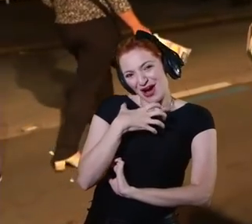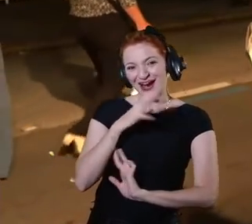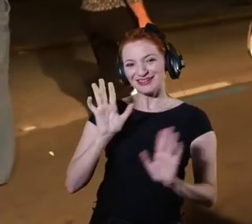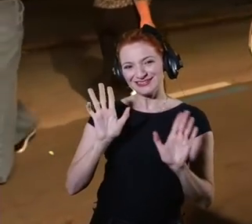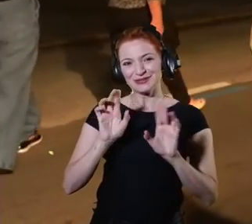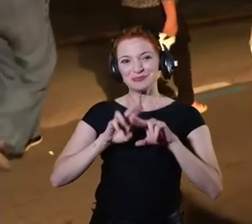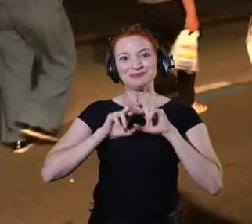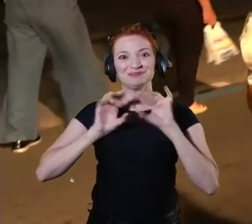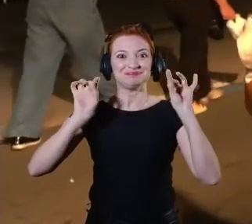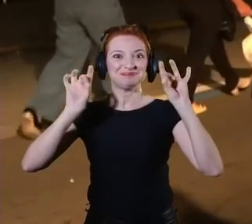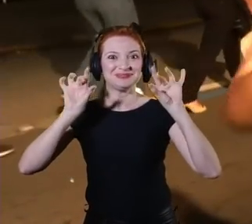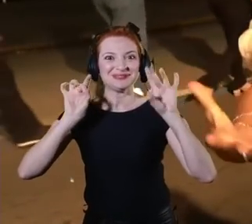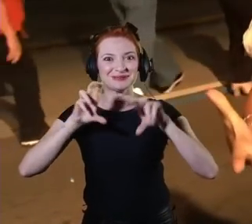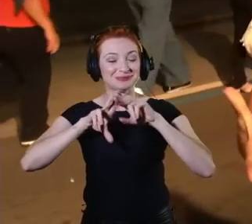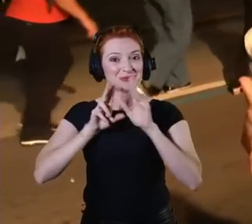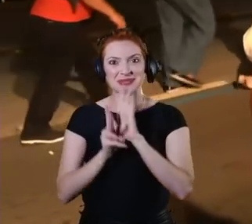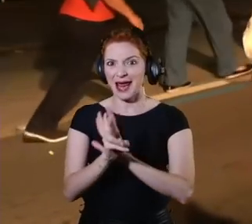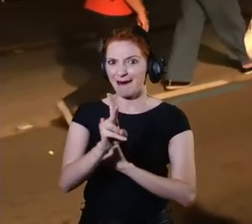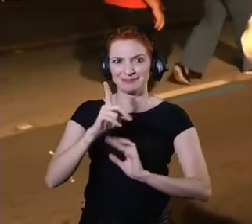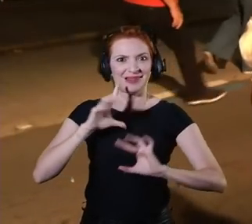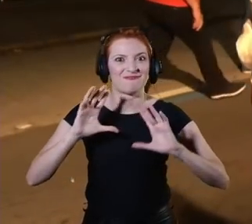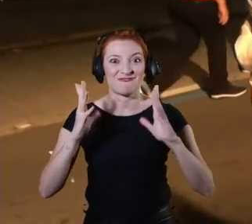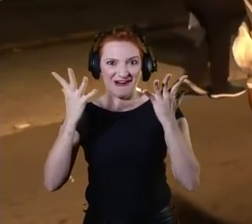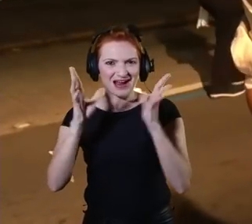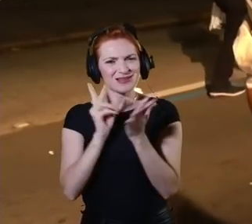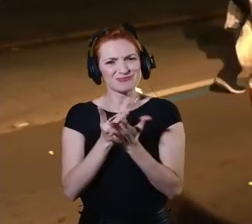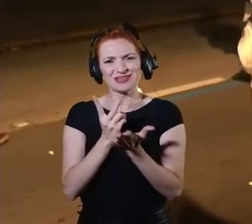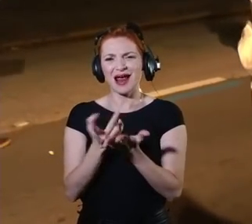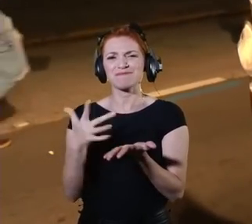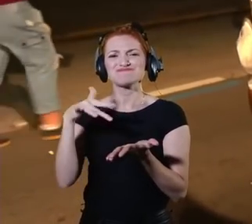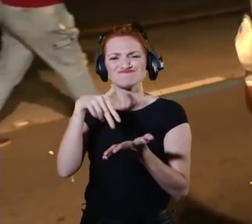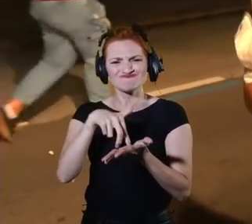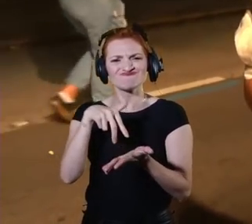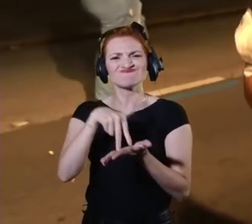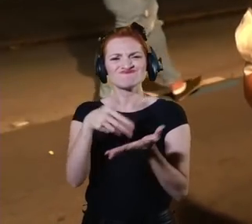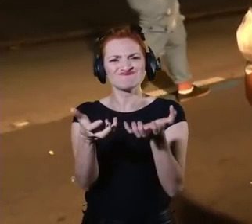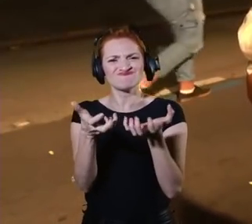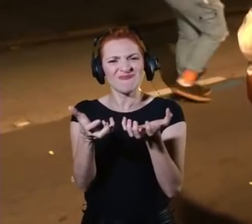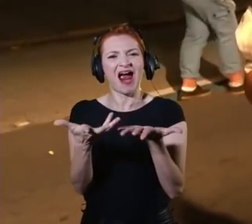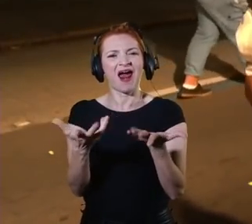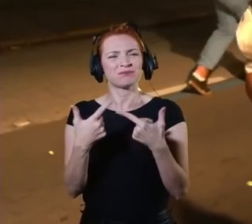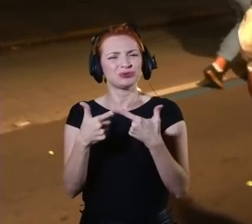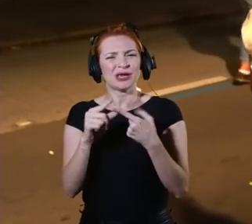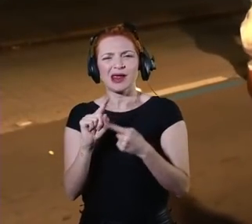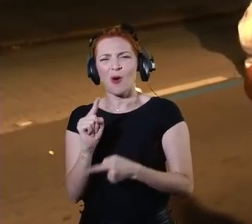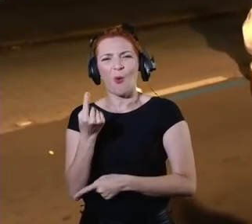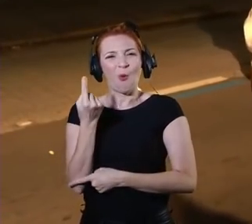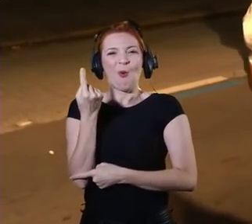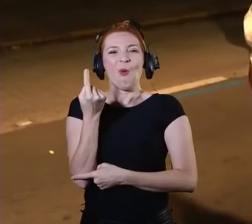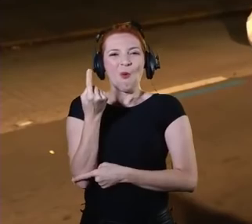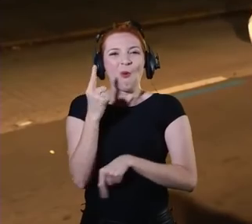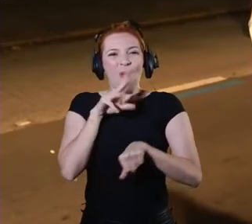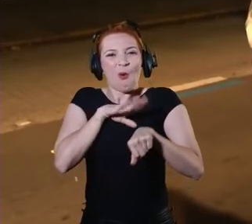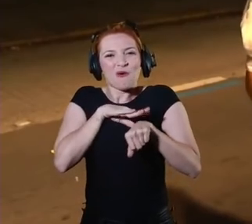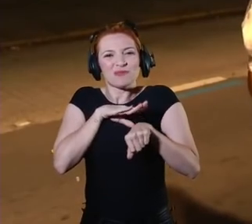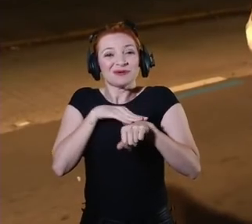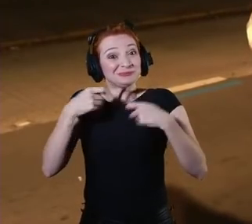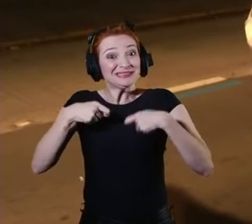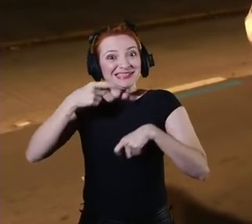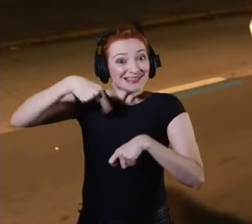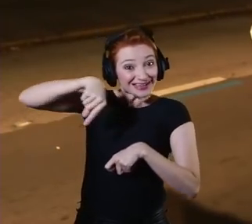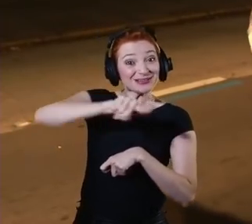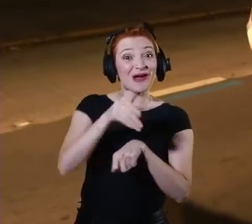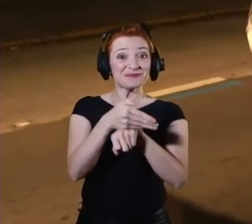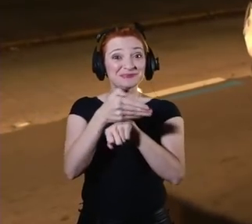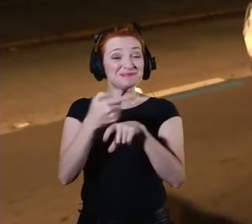muito especial. Então, sempre que tiver Festa da Uva, eu sempre quero estar presente, porque são momentos únicos e que todos nós devemos participar, porque é a